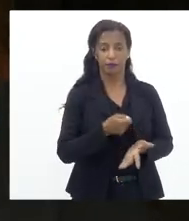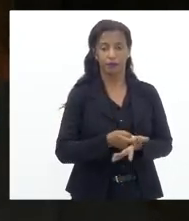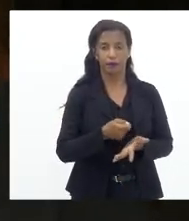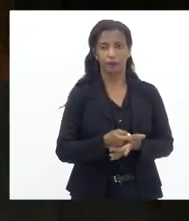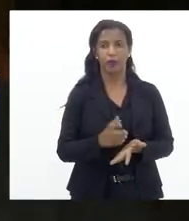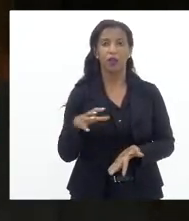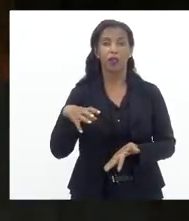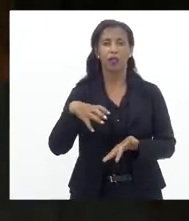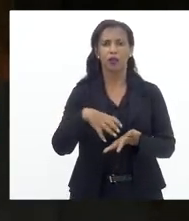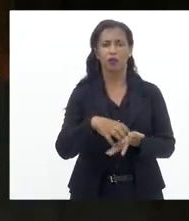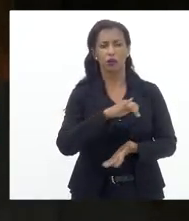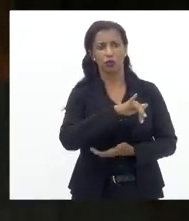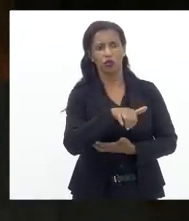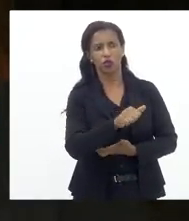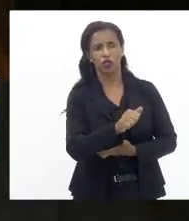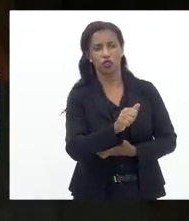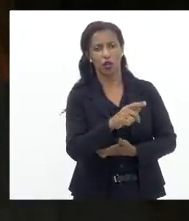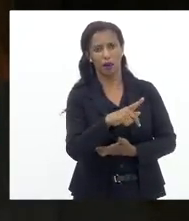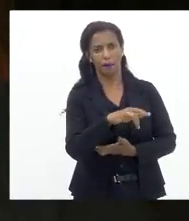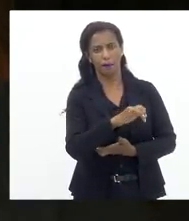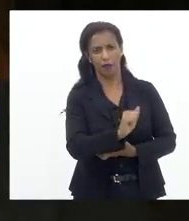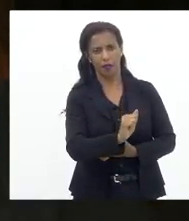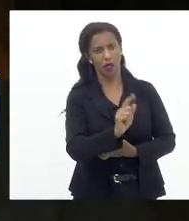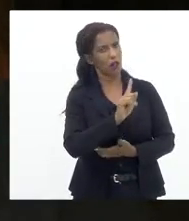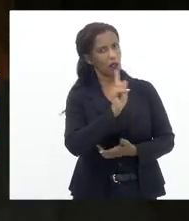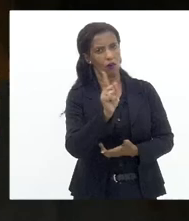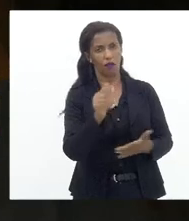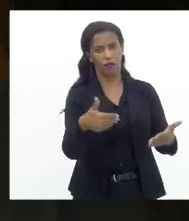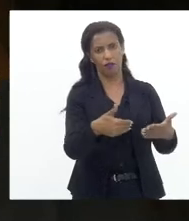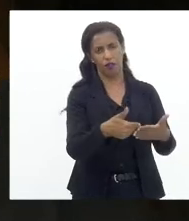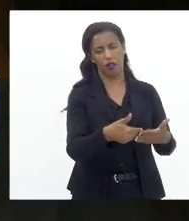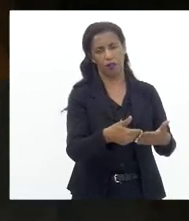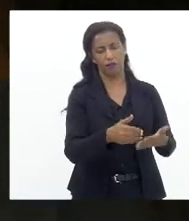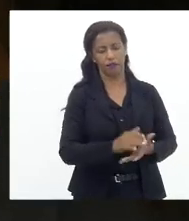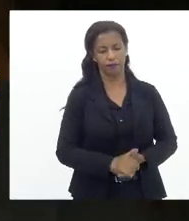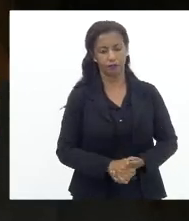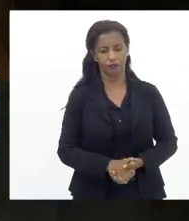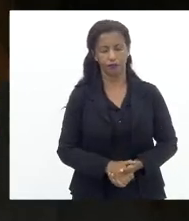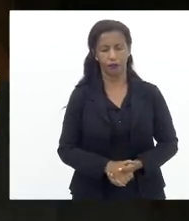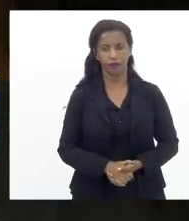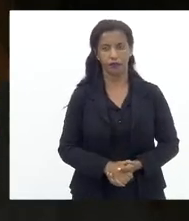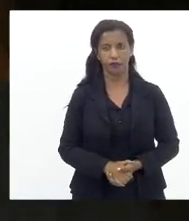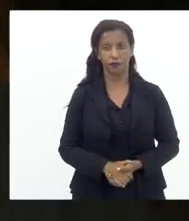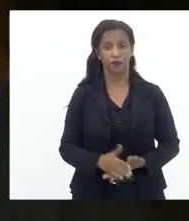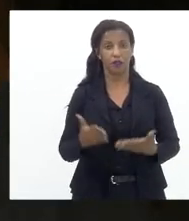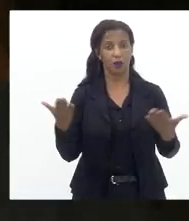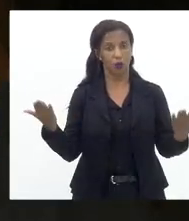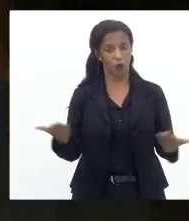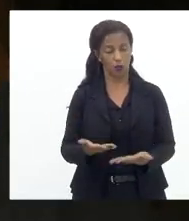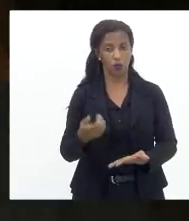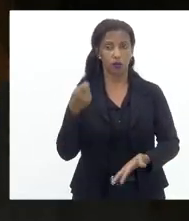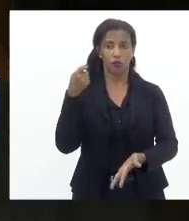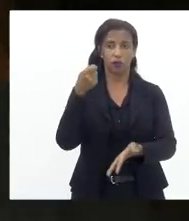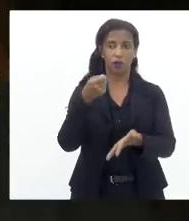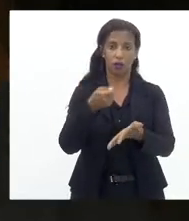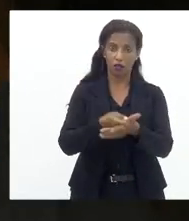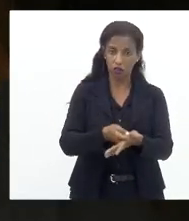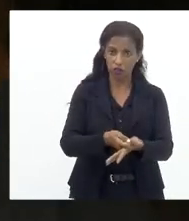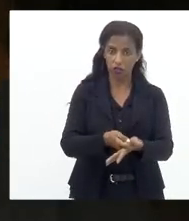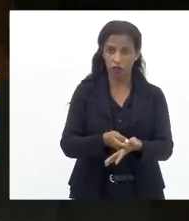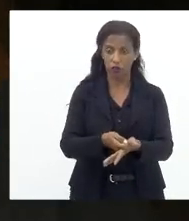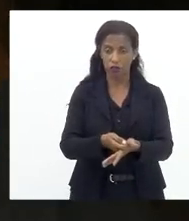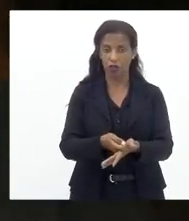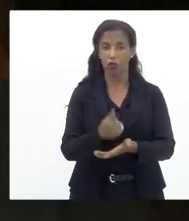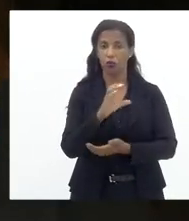que o centro de Japeri não seria fechada então eu venho essa Tribuna hoje com a garantia com a